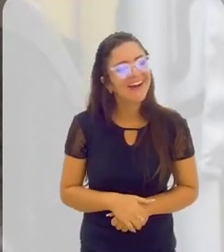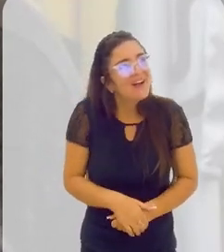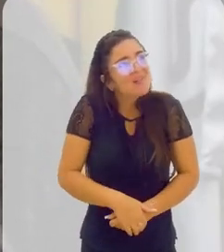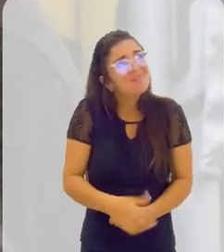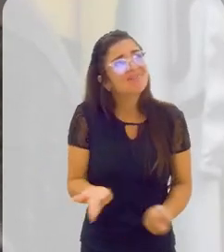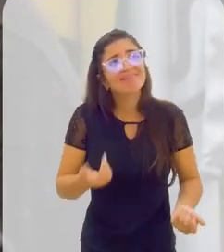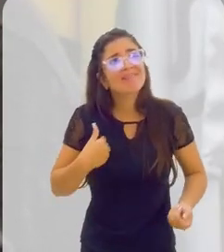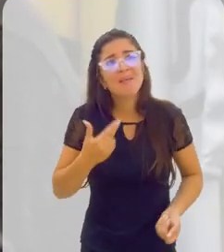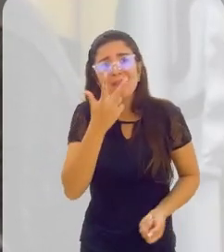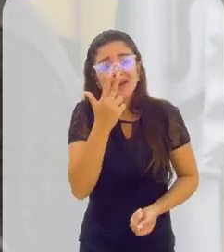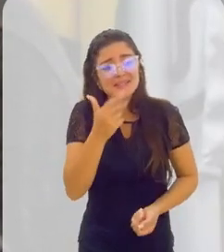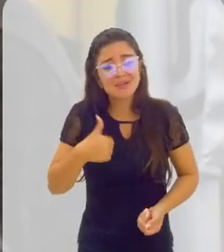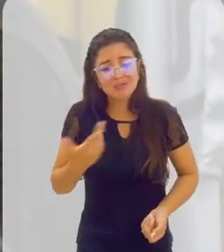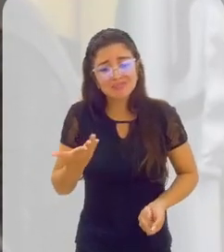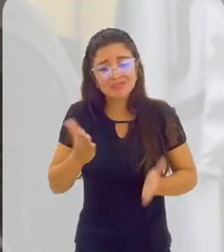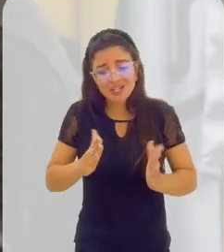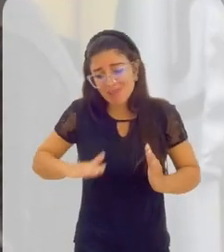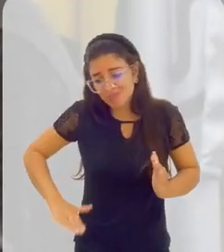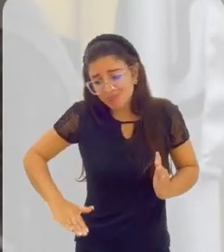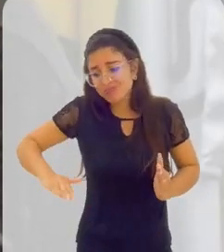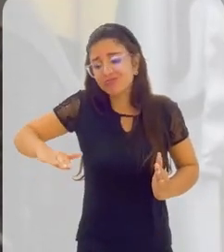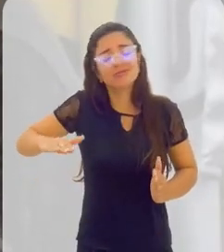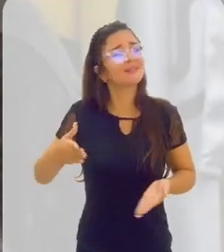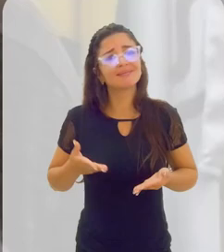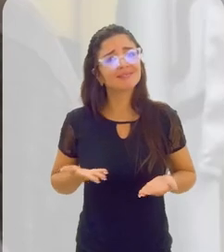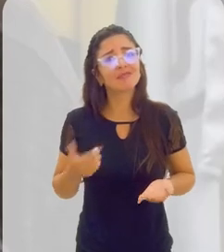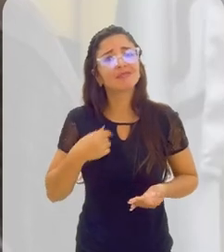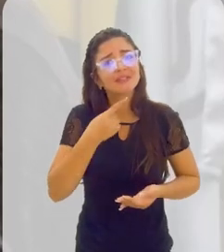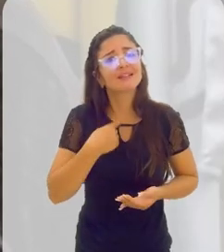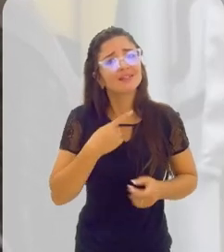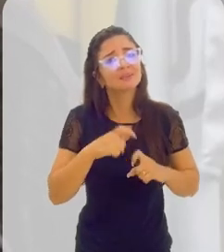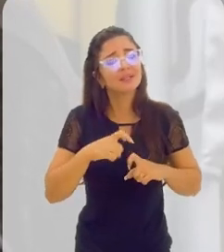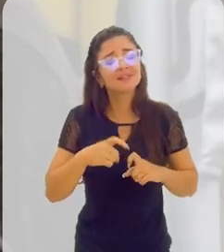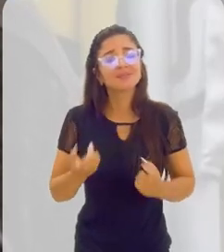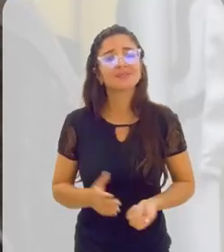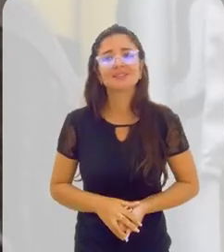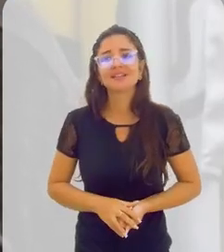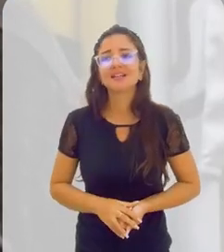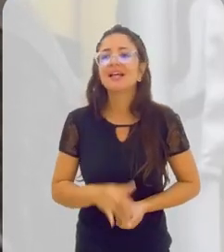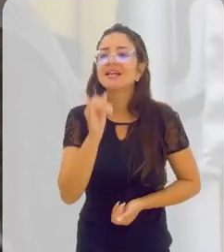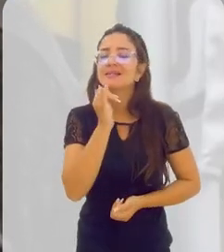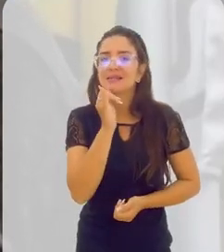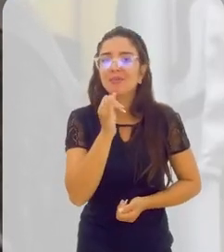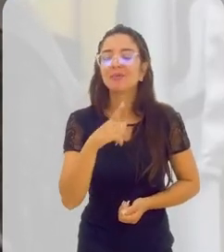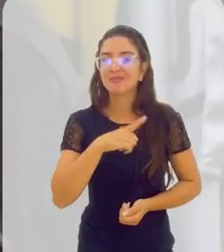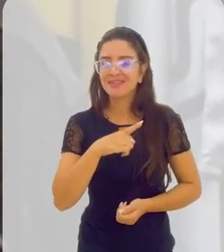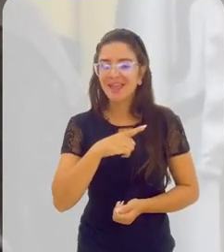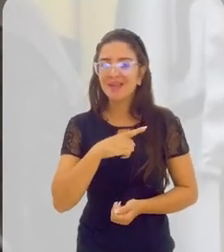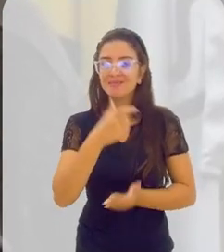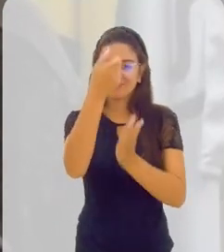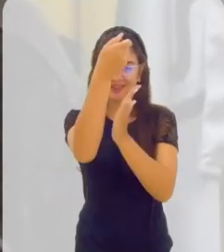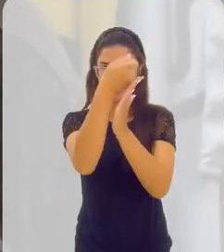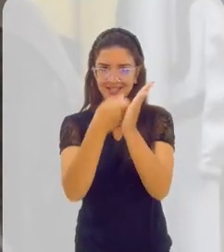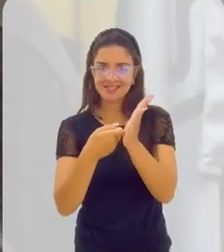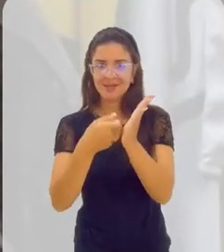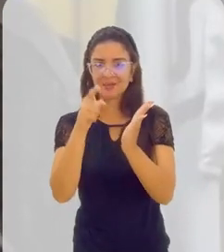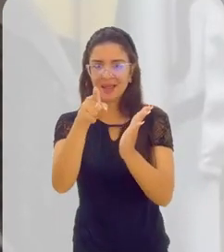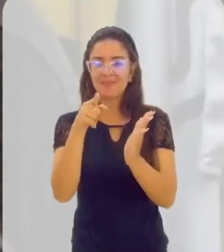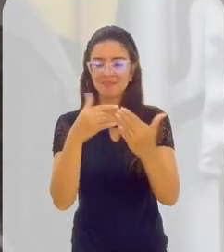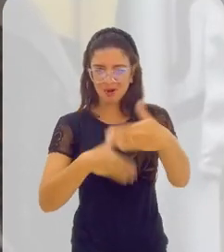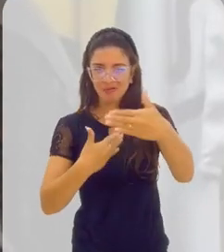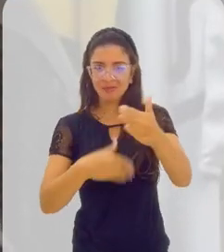falar uma coisa Outro dia eu lembrei direitinho a redação que caiu presente no vestibular era porque eu quero fazer medicina